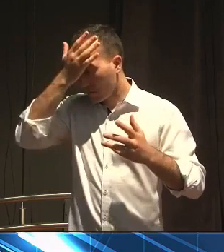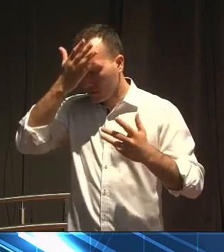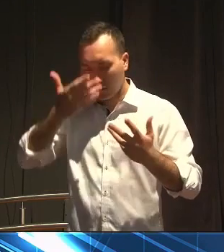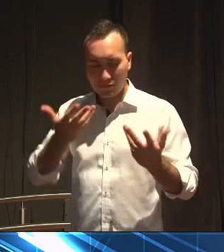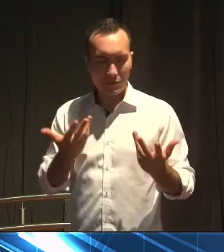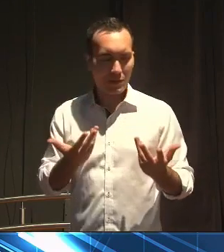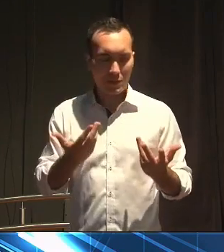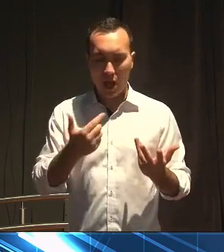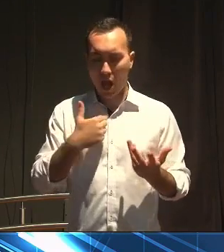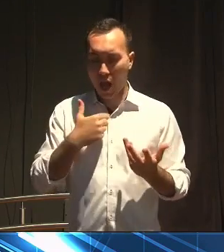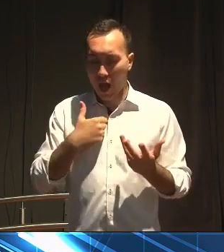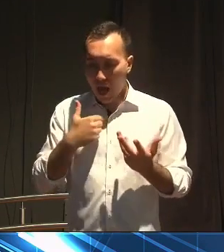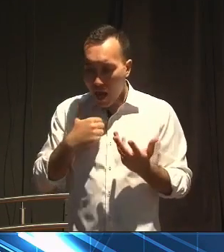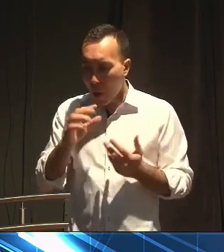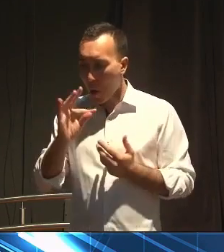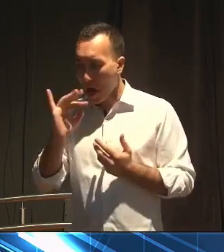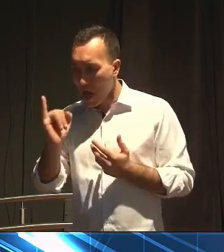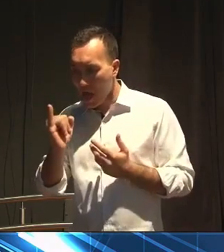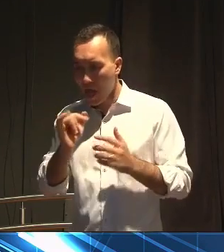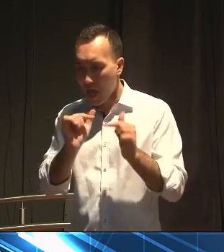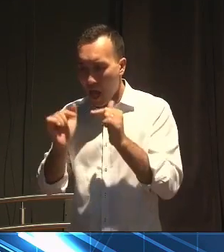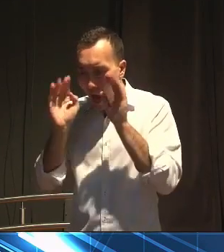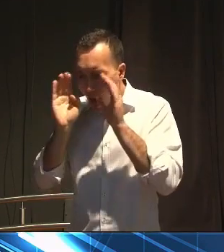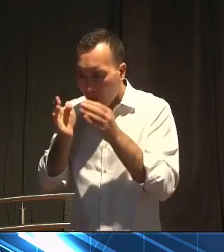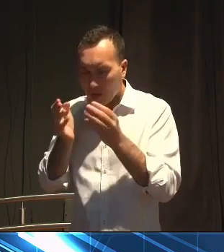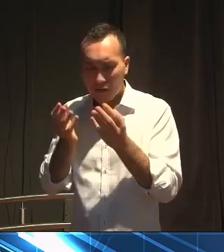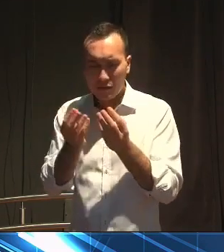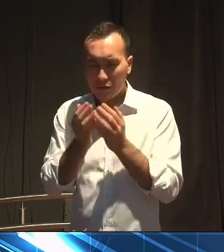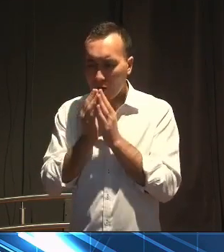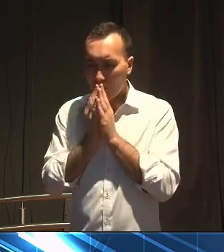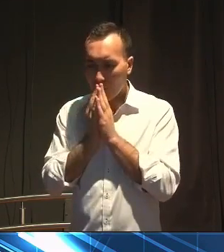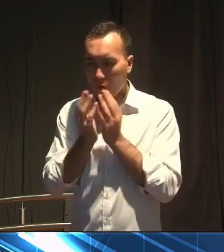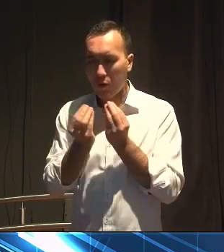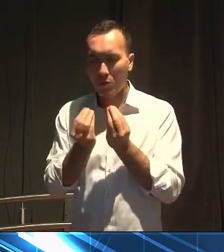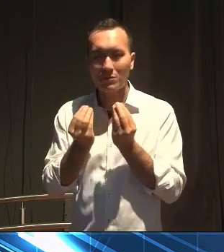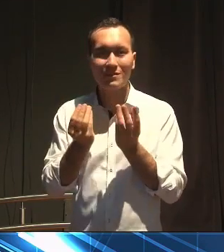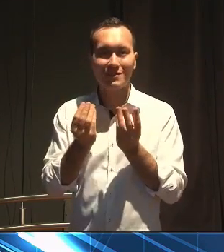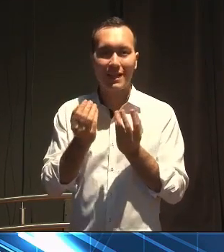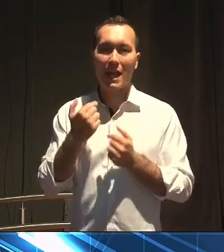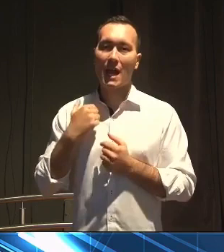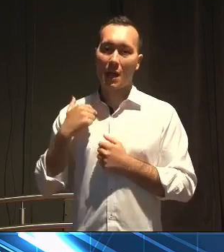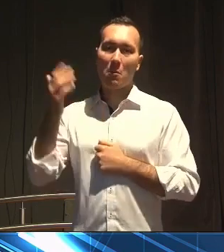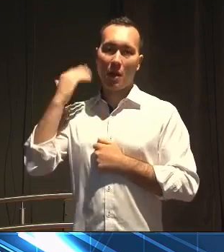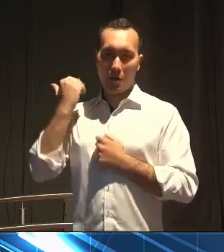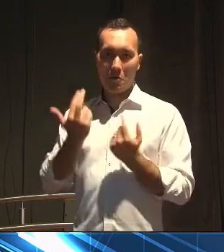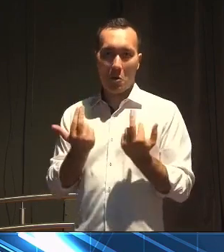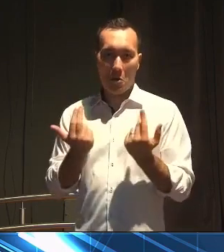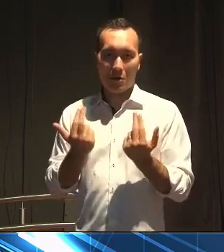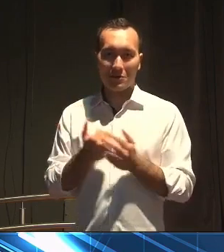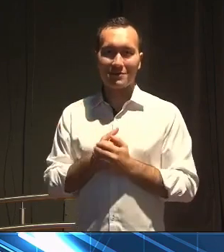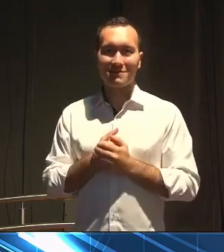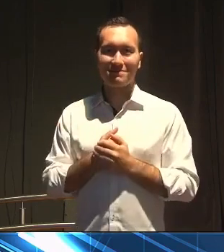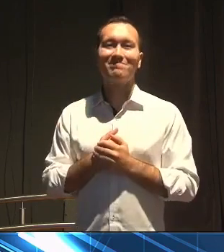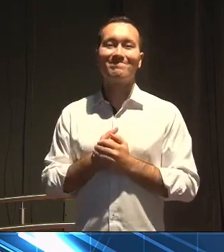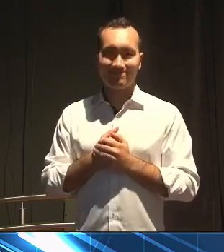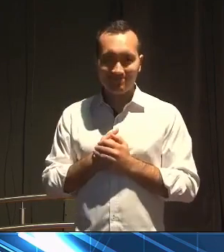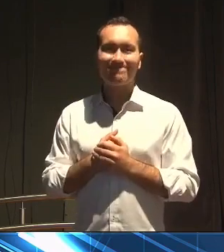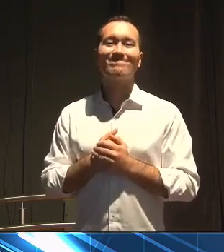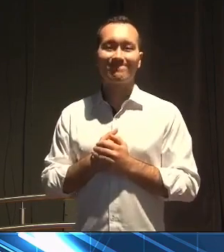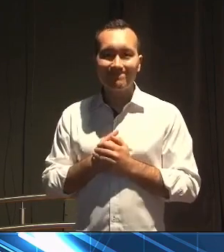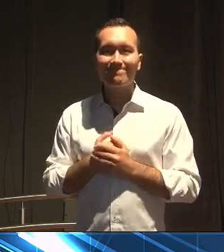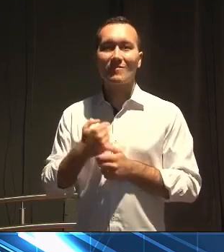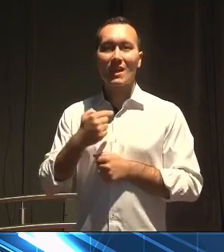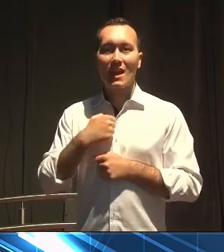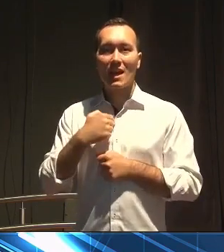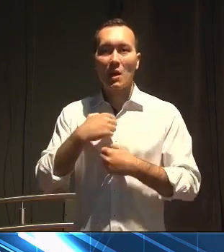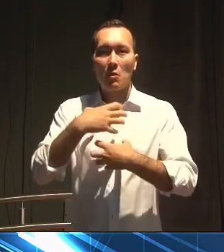Eu quase desisti de tecnologia na faculdade, porque eu me sentia assim, e eu quase desisti no início da carreira, porque eu me sentia dessa